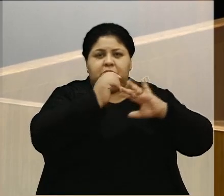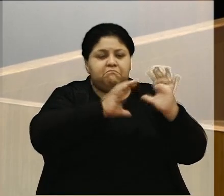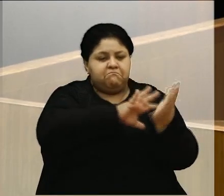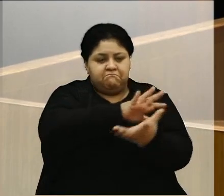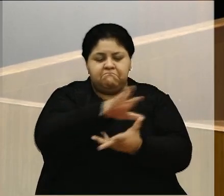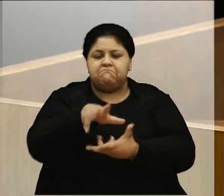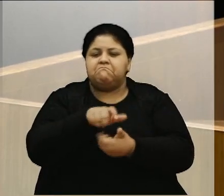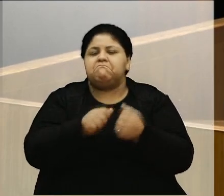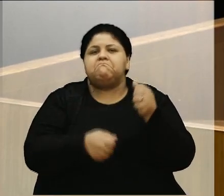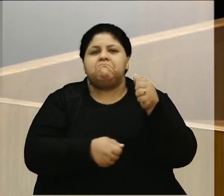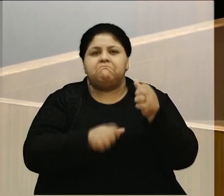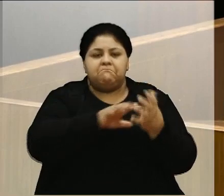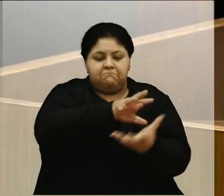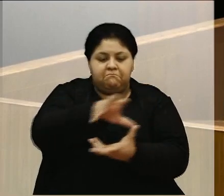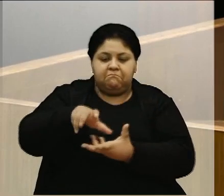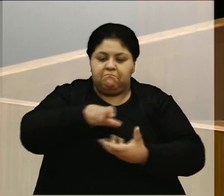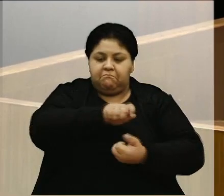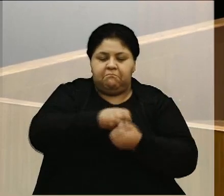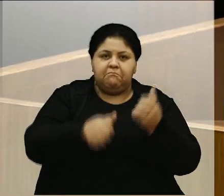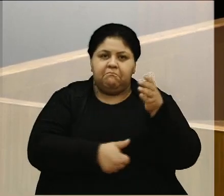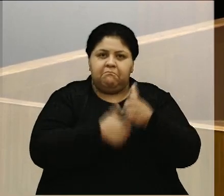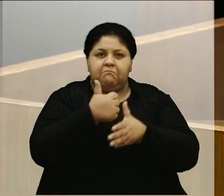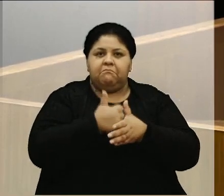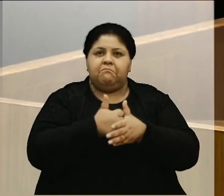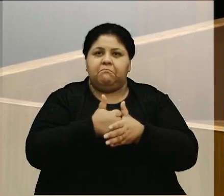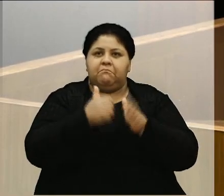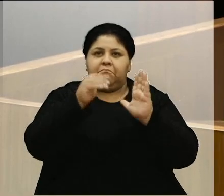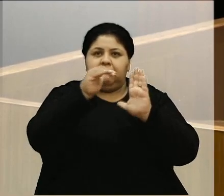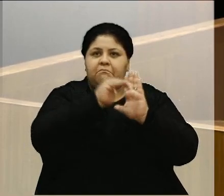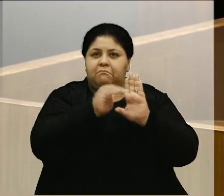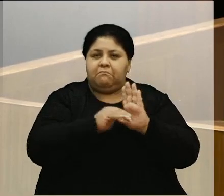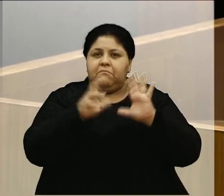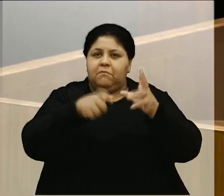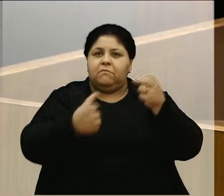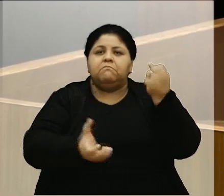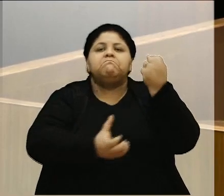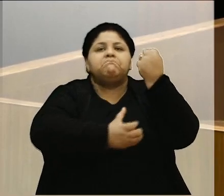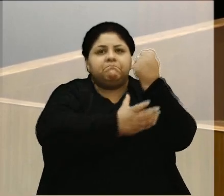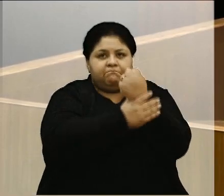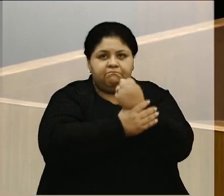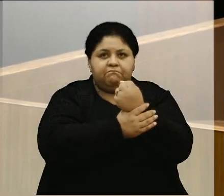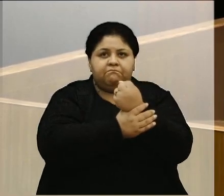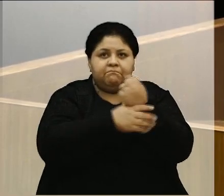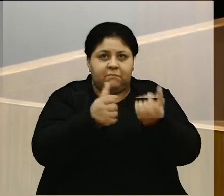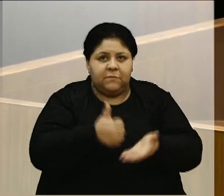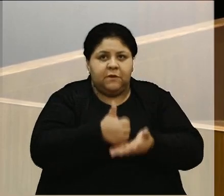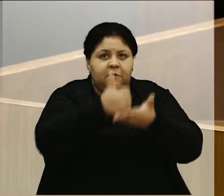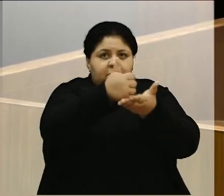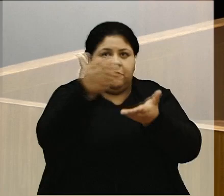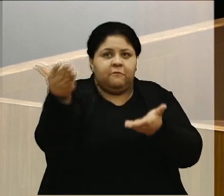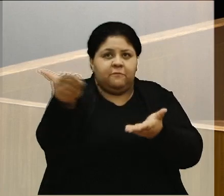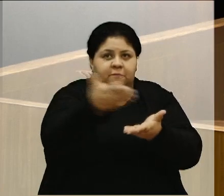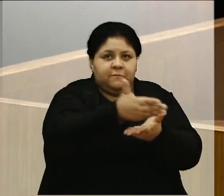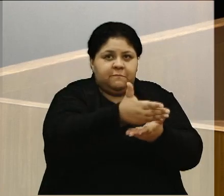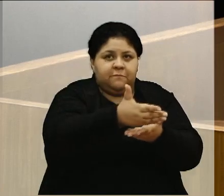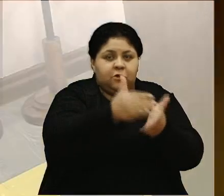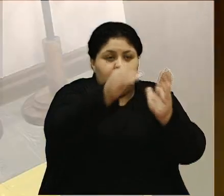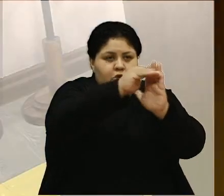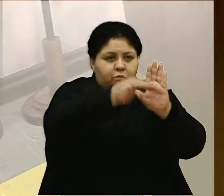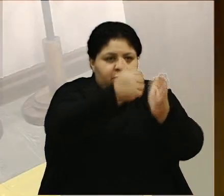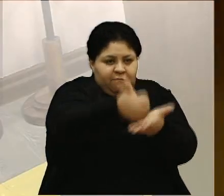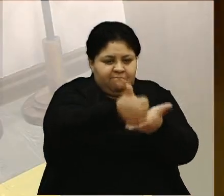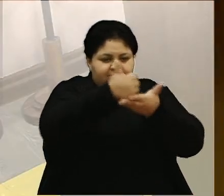abrangente. Contem com o Todas Seguras nessa jornada, porque o Todas Seguras conta com todos vocês. Muito obrigada.